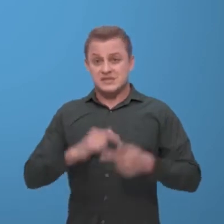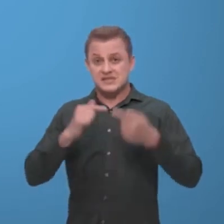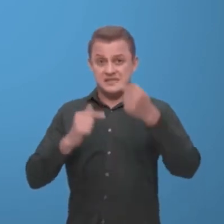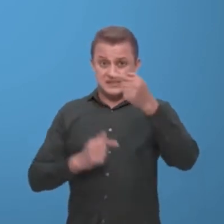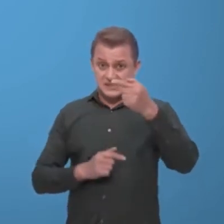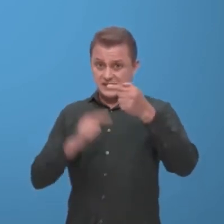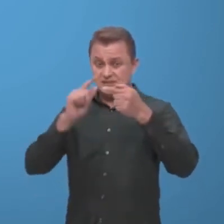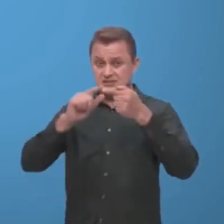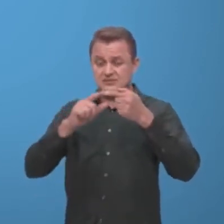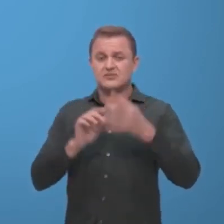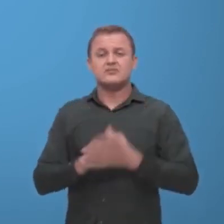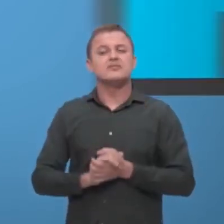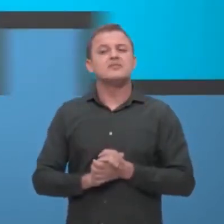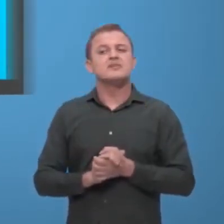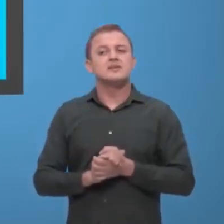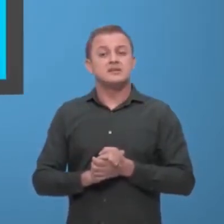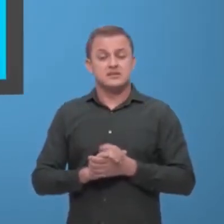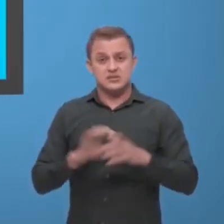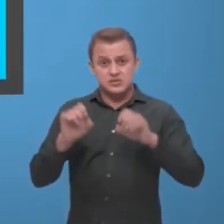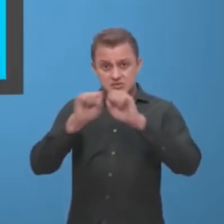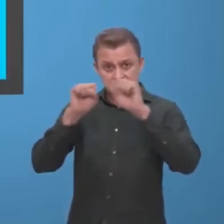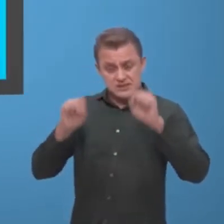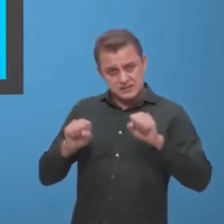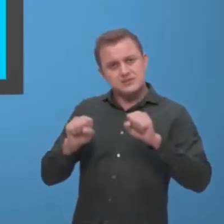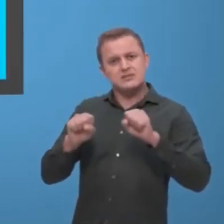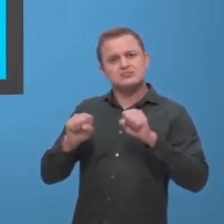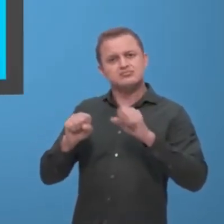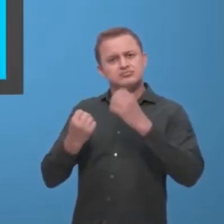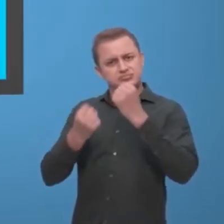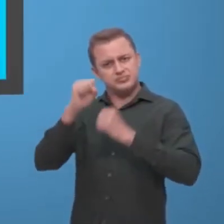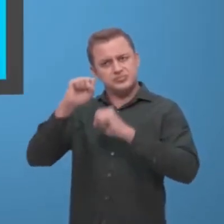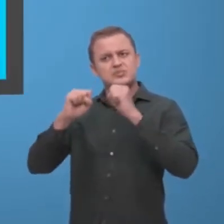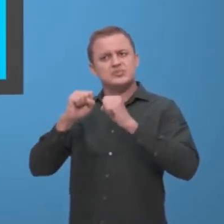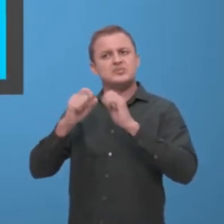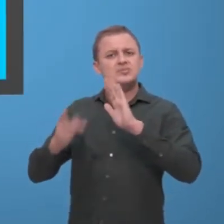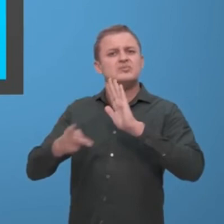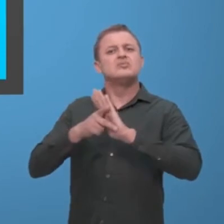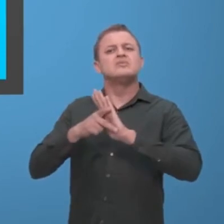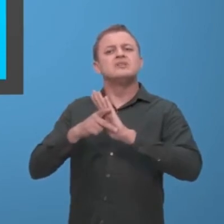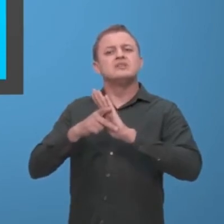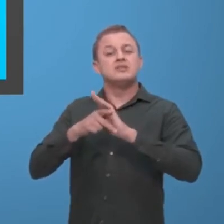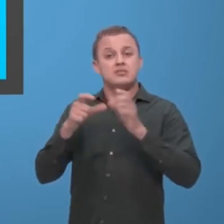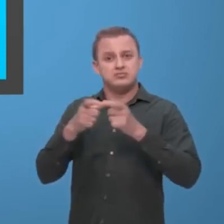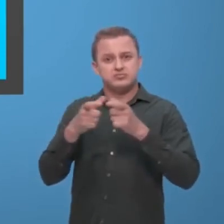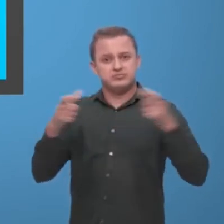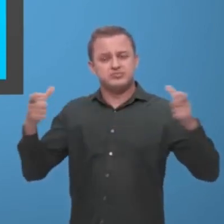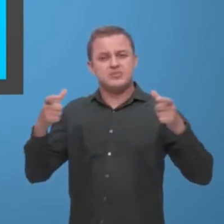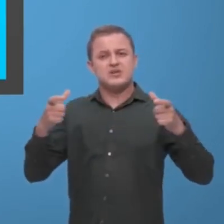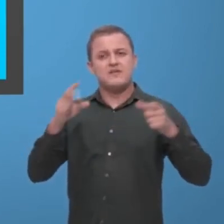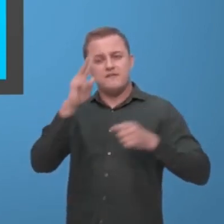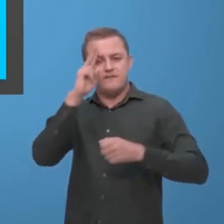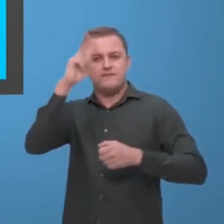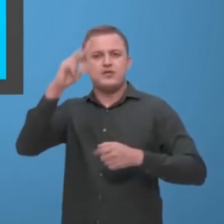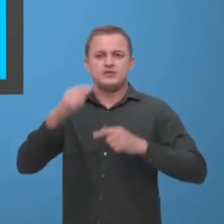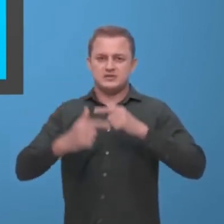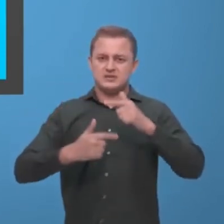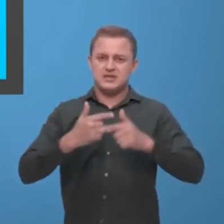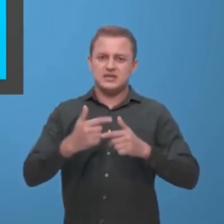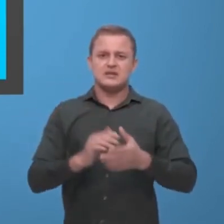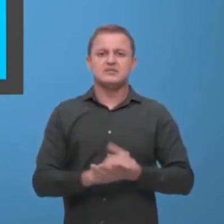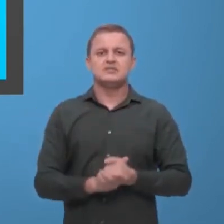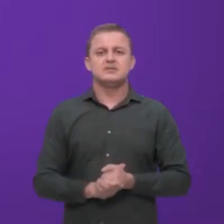Sétimo princípio: estabelece que os sistemas hidráulicos podem proporcionar grande aumento na força de